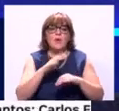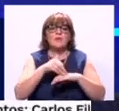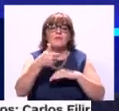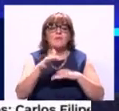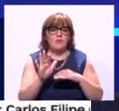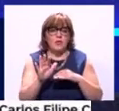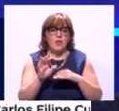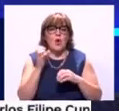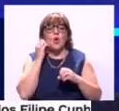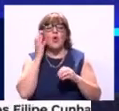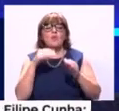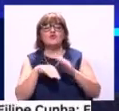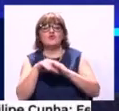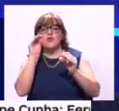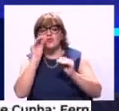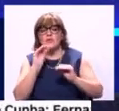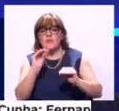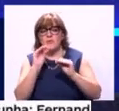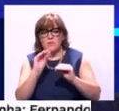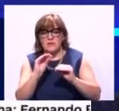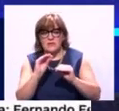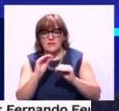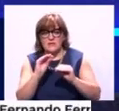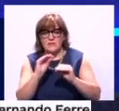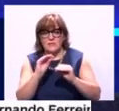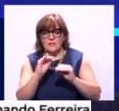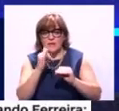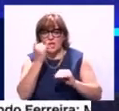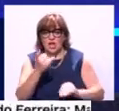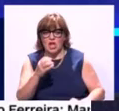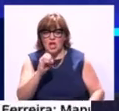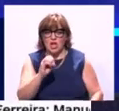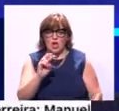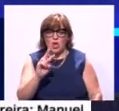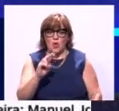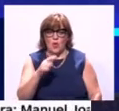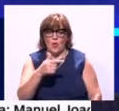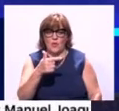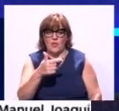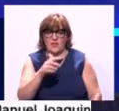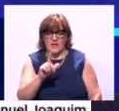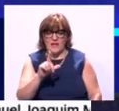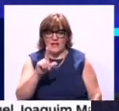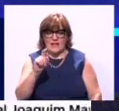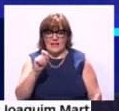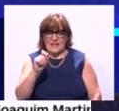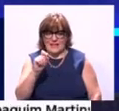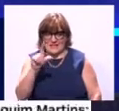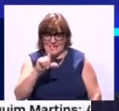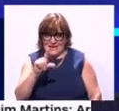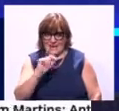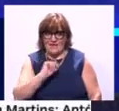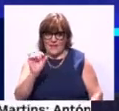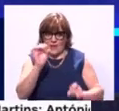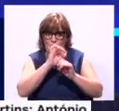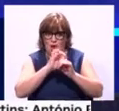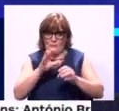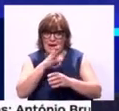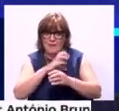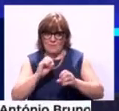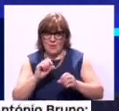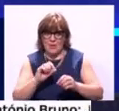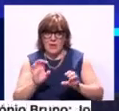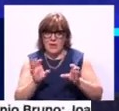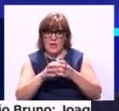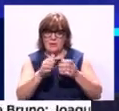Para onde é que foram? Nuno, como é que os jogadores da formação, aquela Youth League, eu queria ter... Esses jogadores foram campeões da Europa, passaram para a equipa B. E